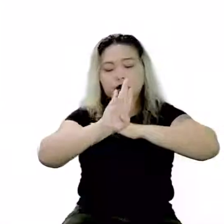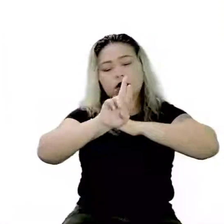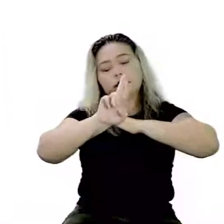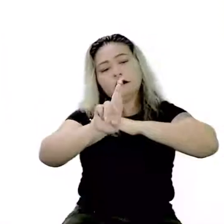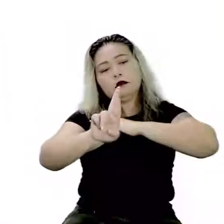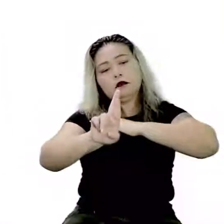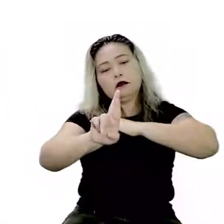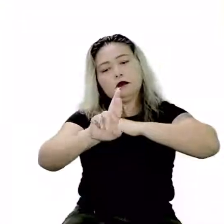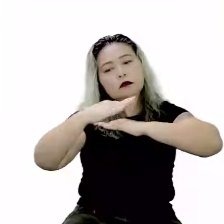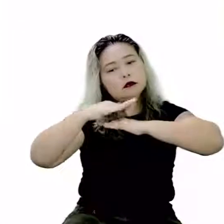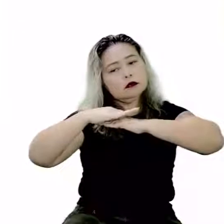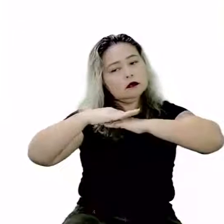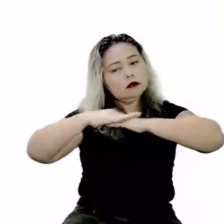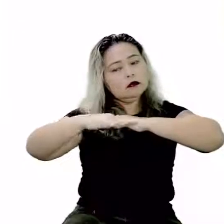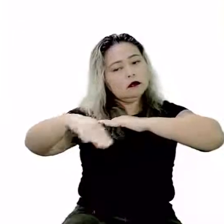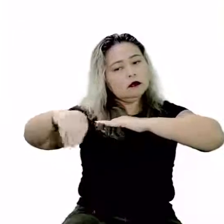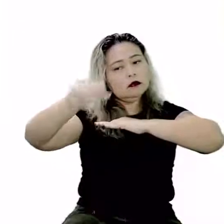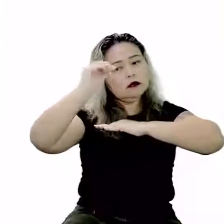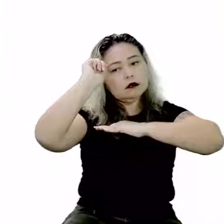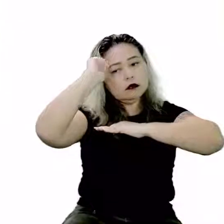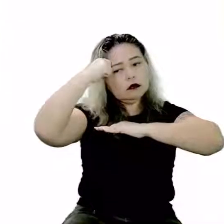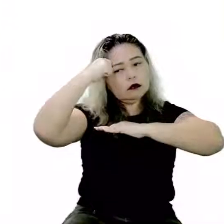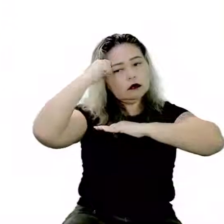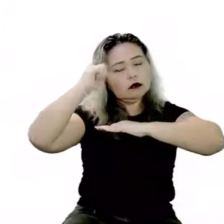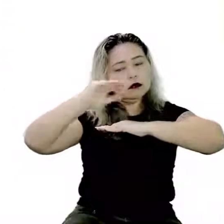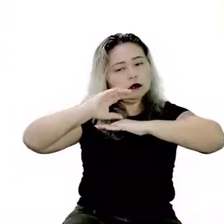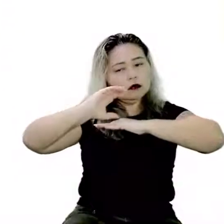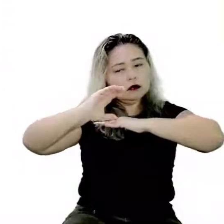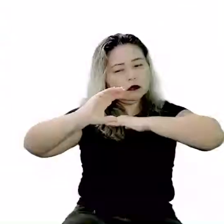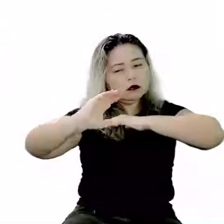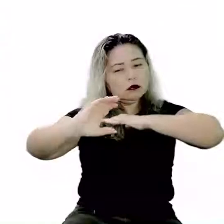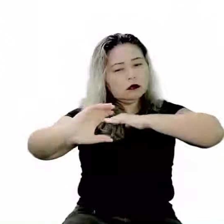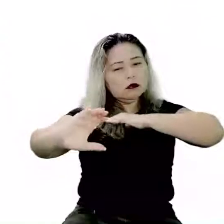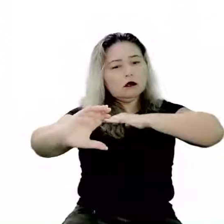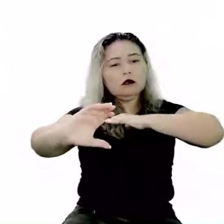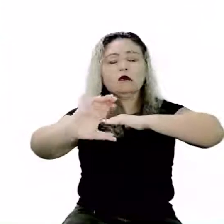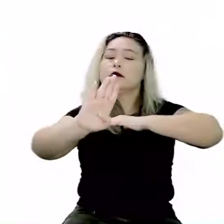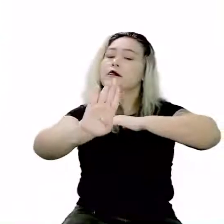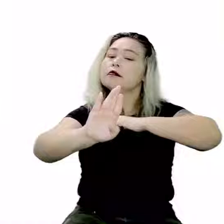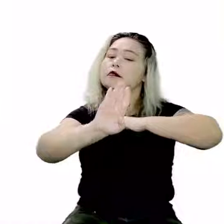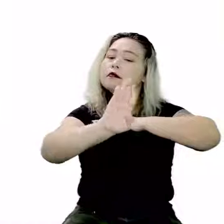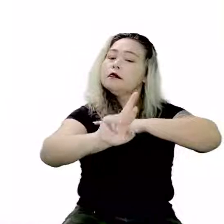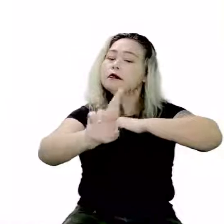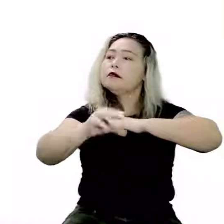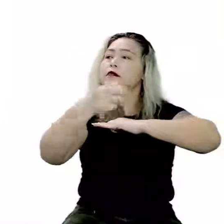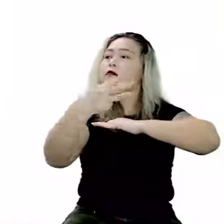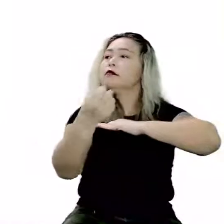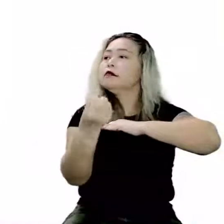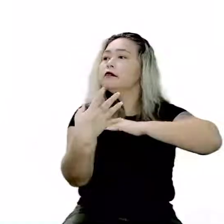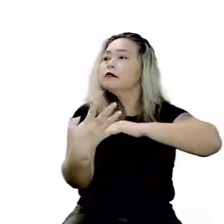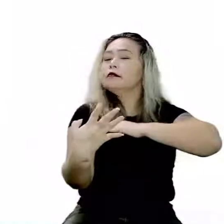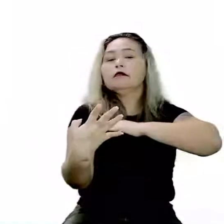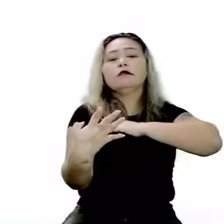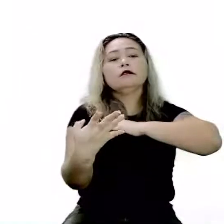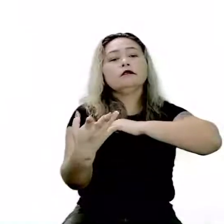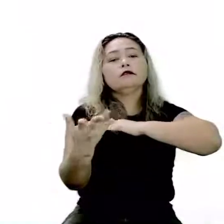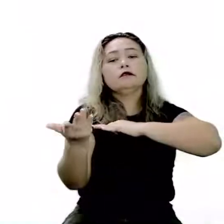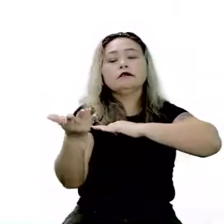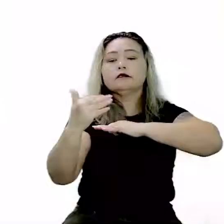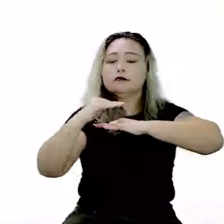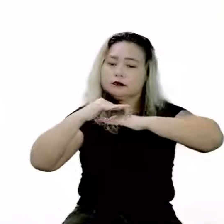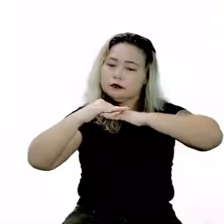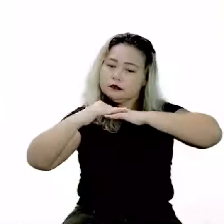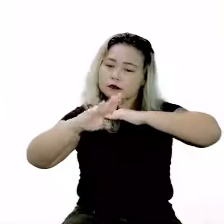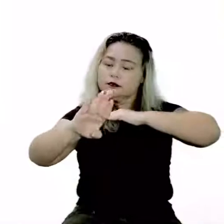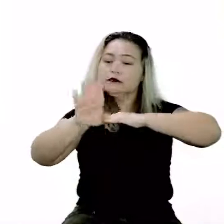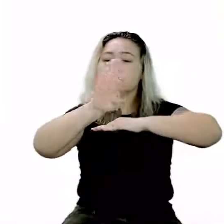foi colocado o asfalto na BR-364. Quando colocou esse asfalto